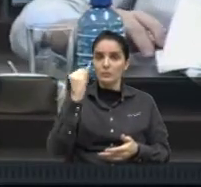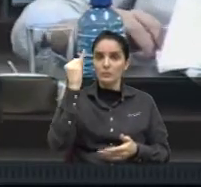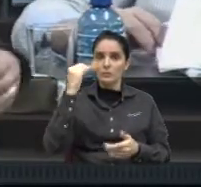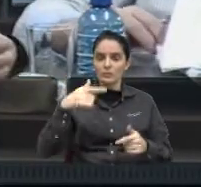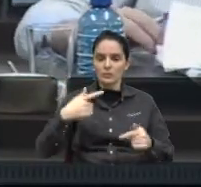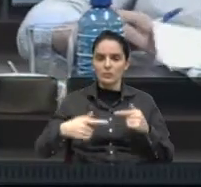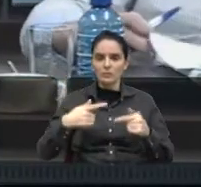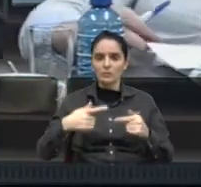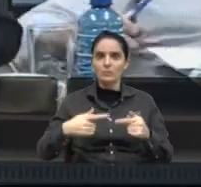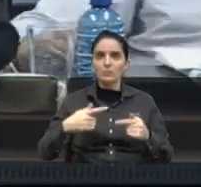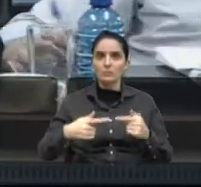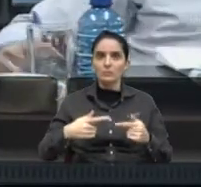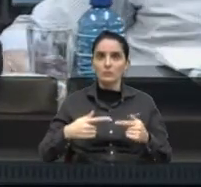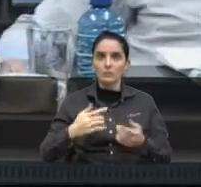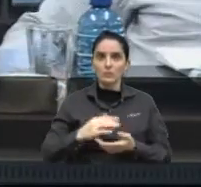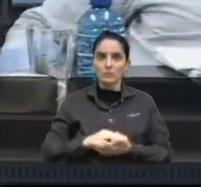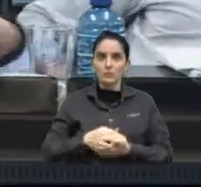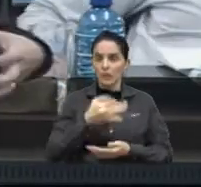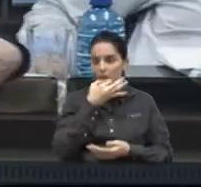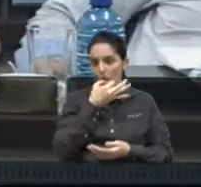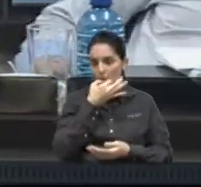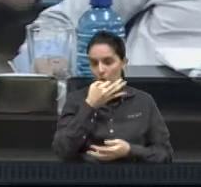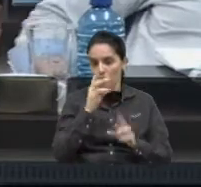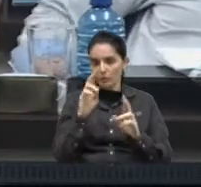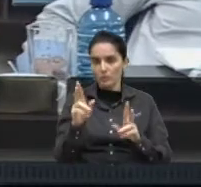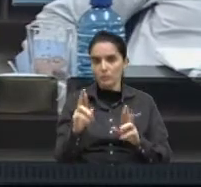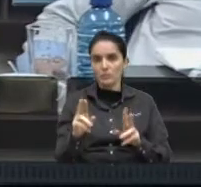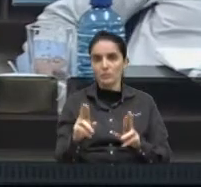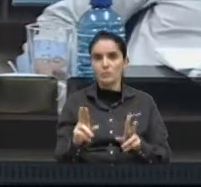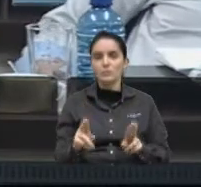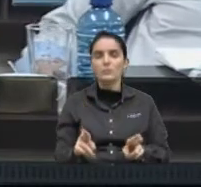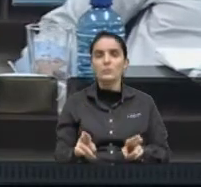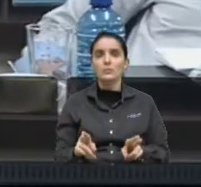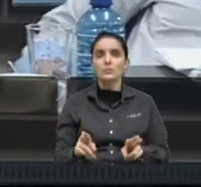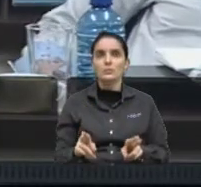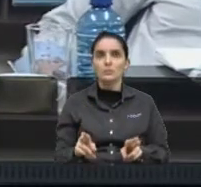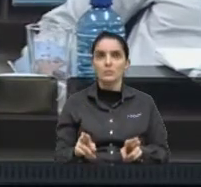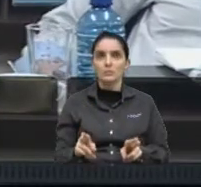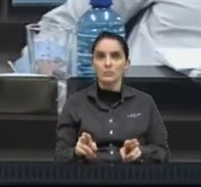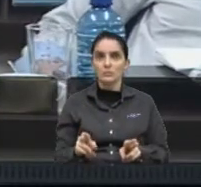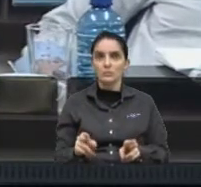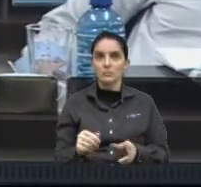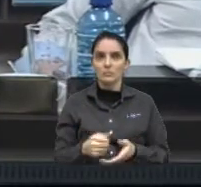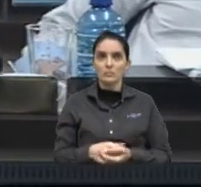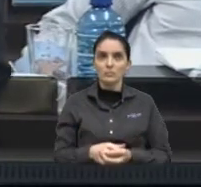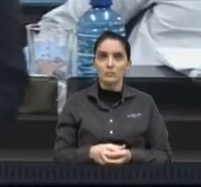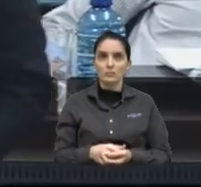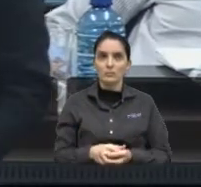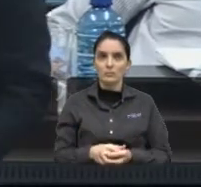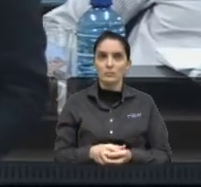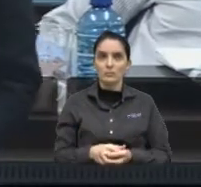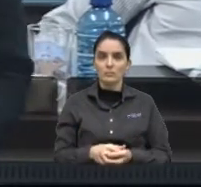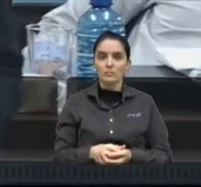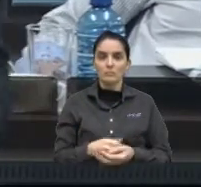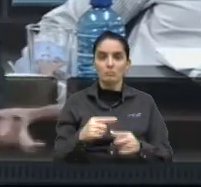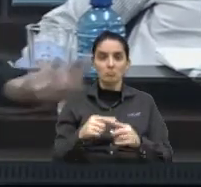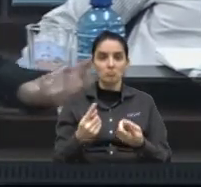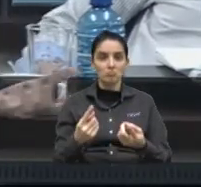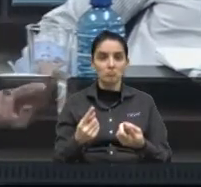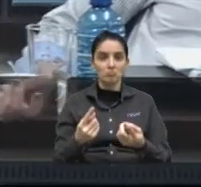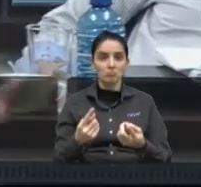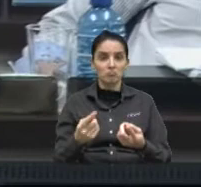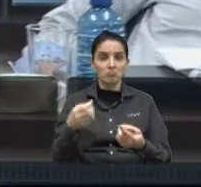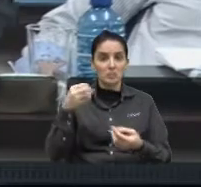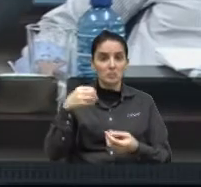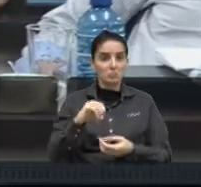têm opiniões diferentes divergência ela extrema importância e ele pergunta se nós conseguiremos